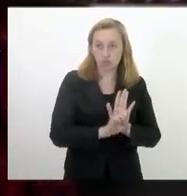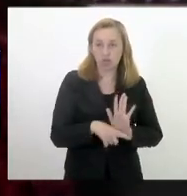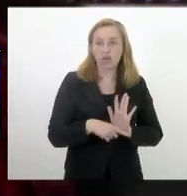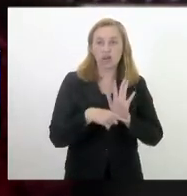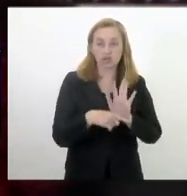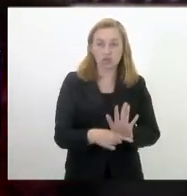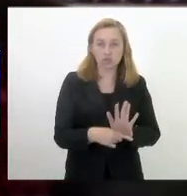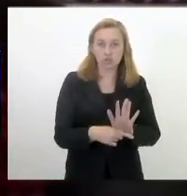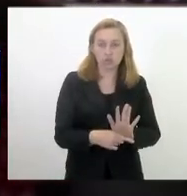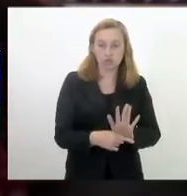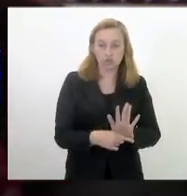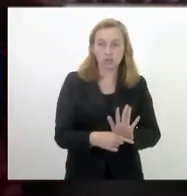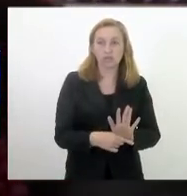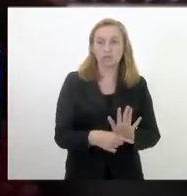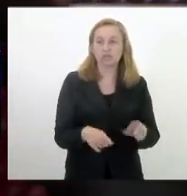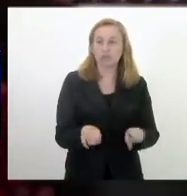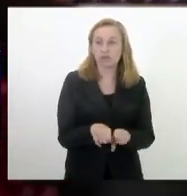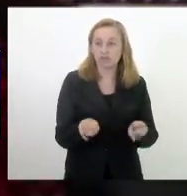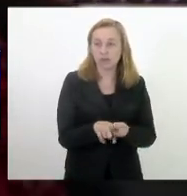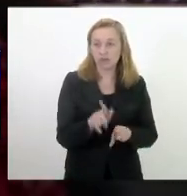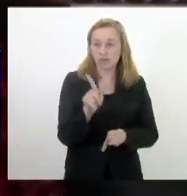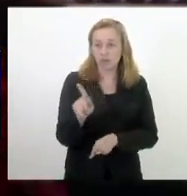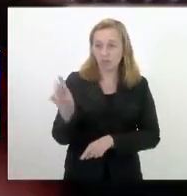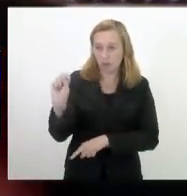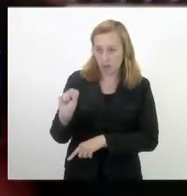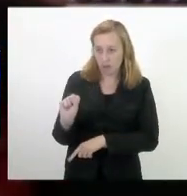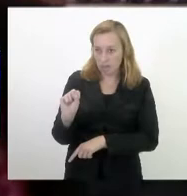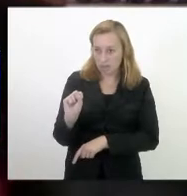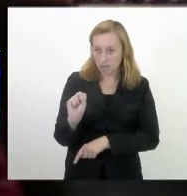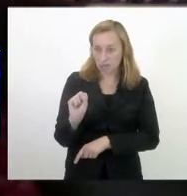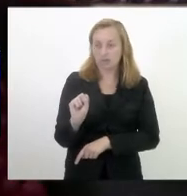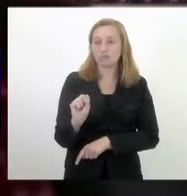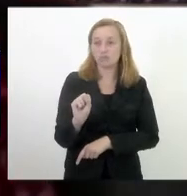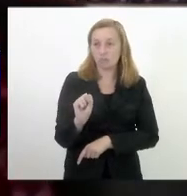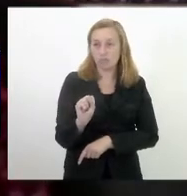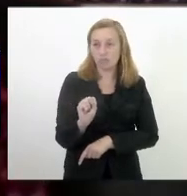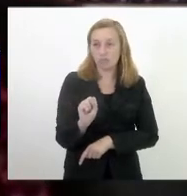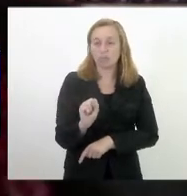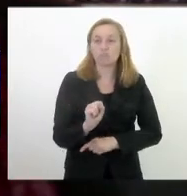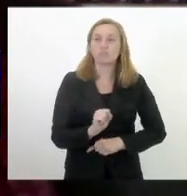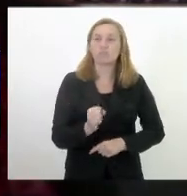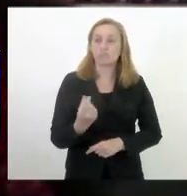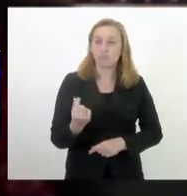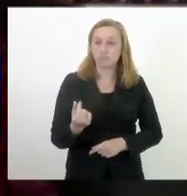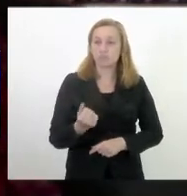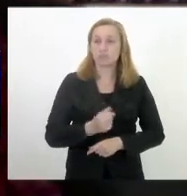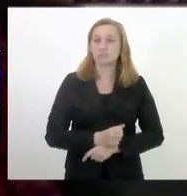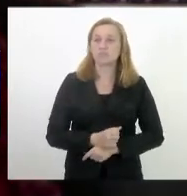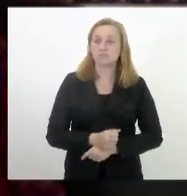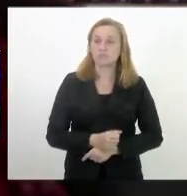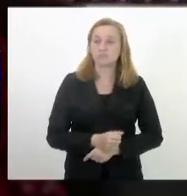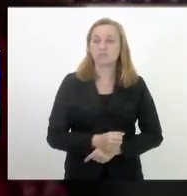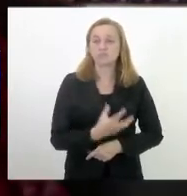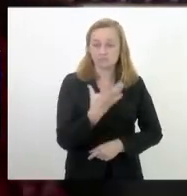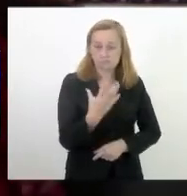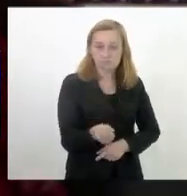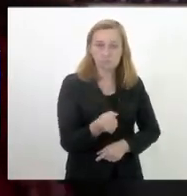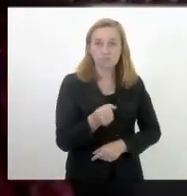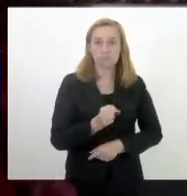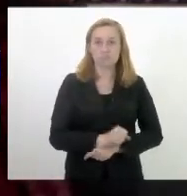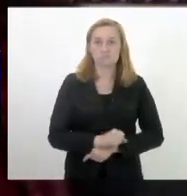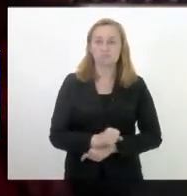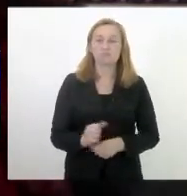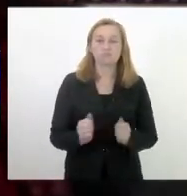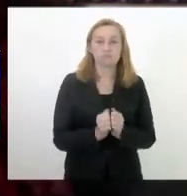esse benefício também a possibilidade da ampliação desse valor. Suposto que o parecer é favorável